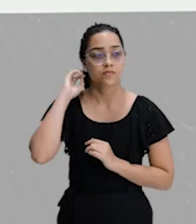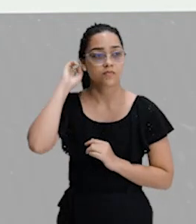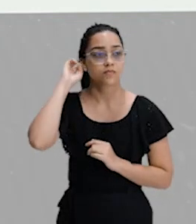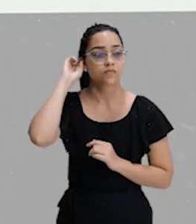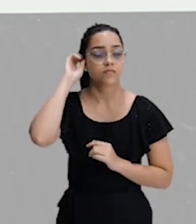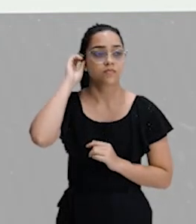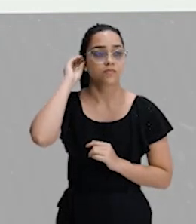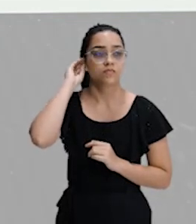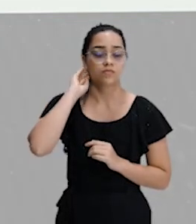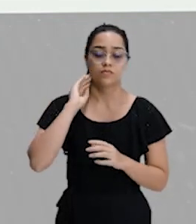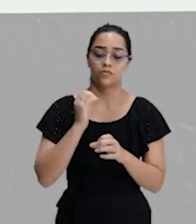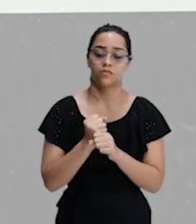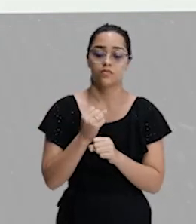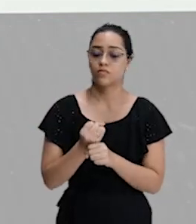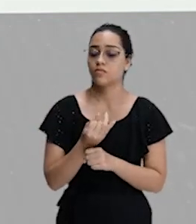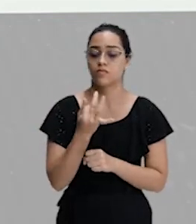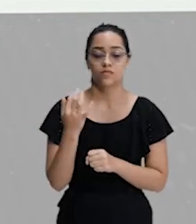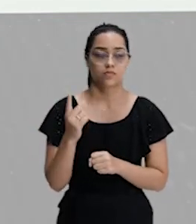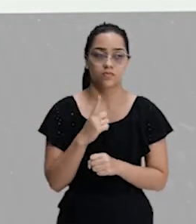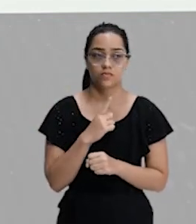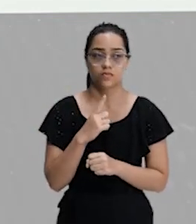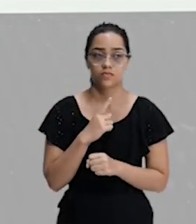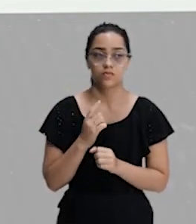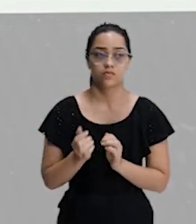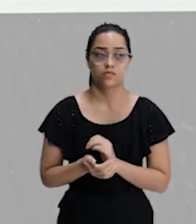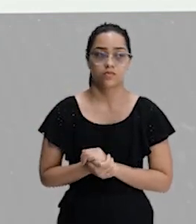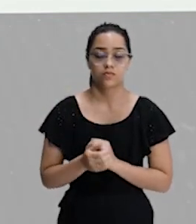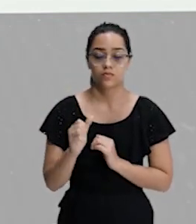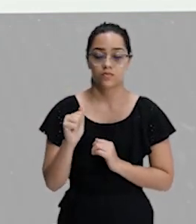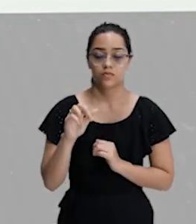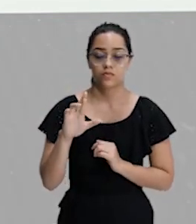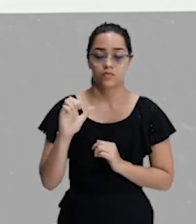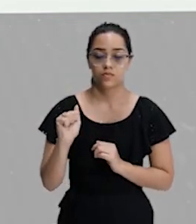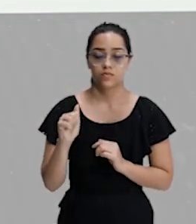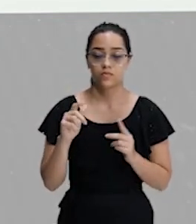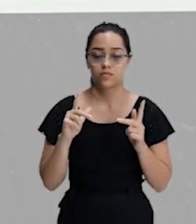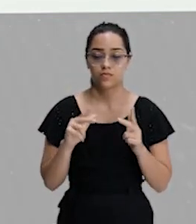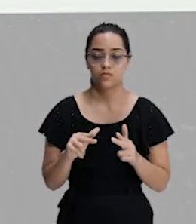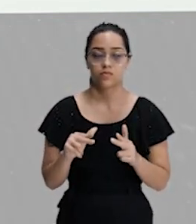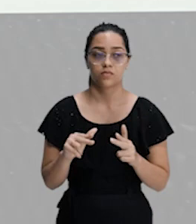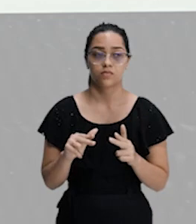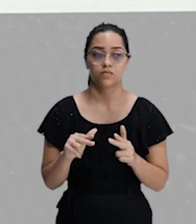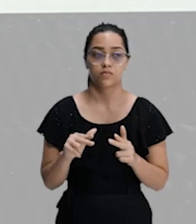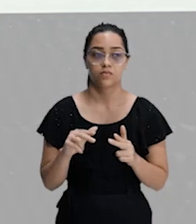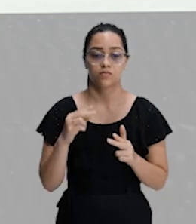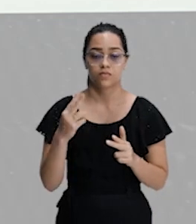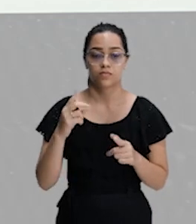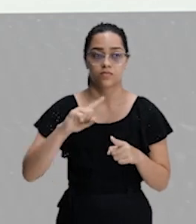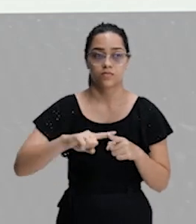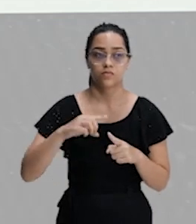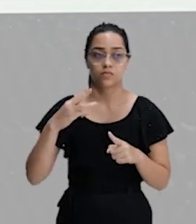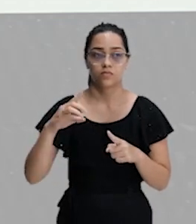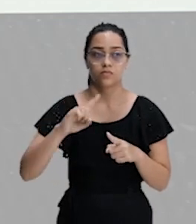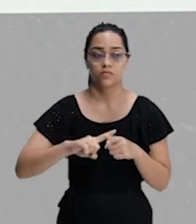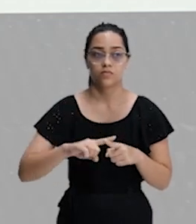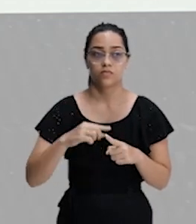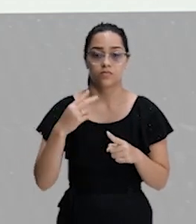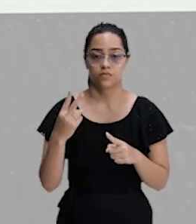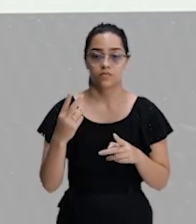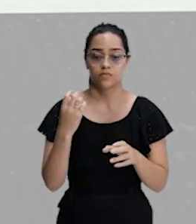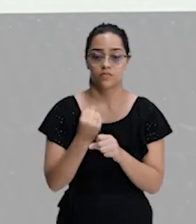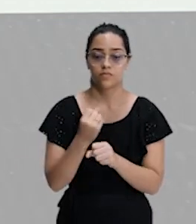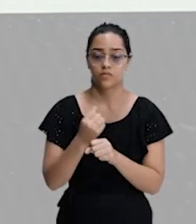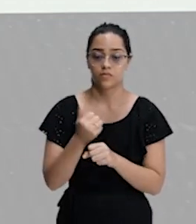Certo? Então vamos ver quanto é que vai dar isso aqui. A área vai ser igual a 12 vezes 3, 6, vai ficar 12,